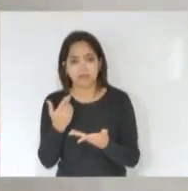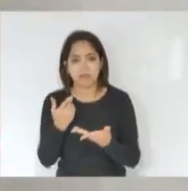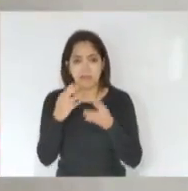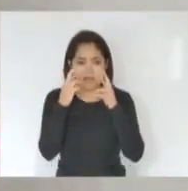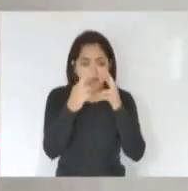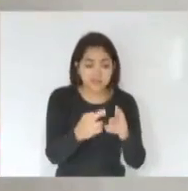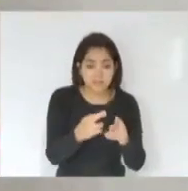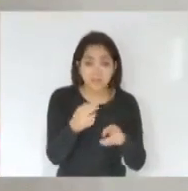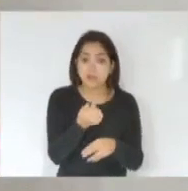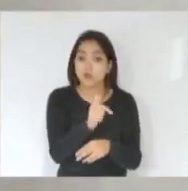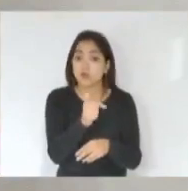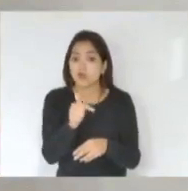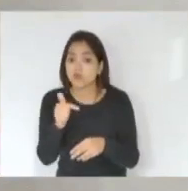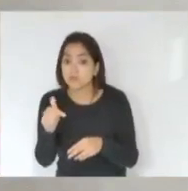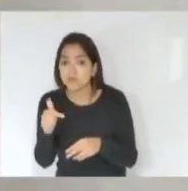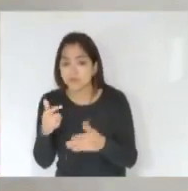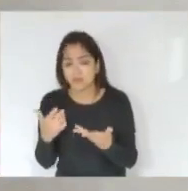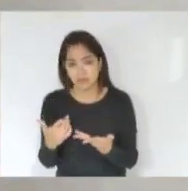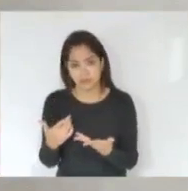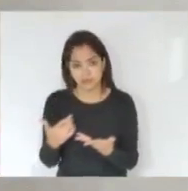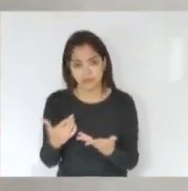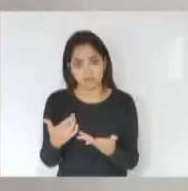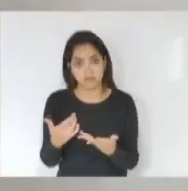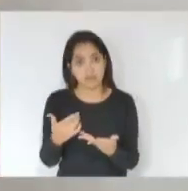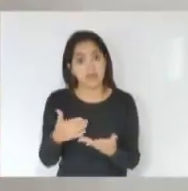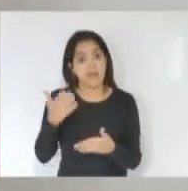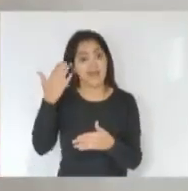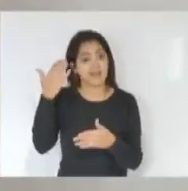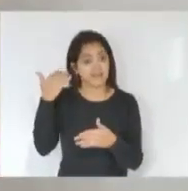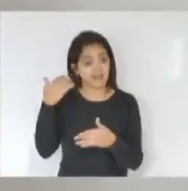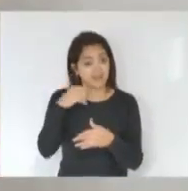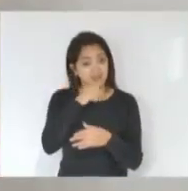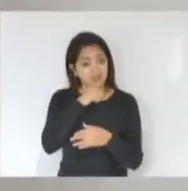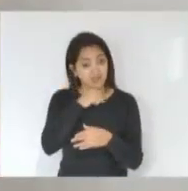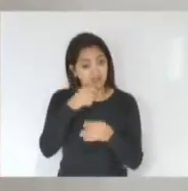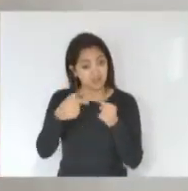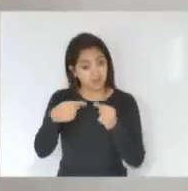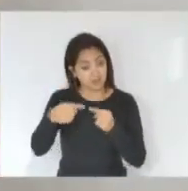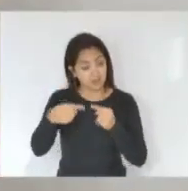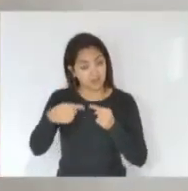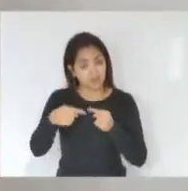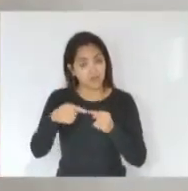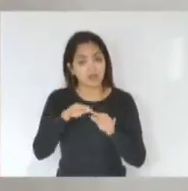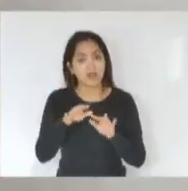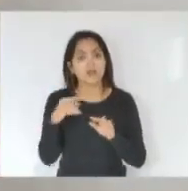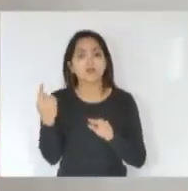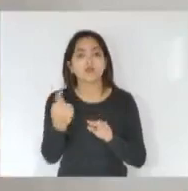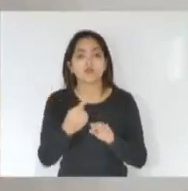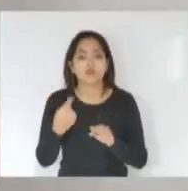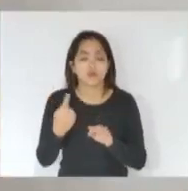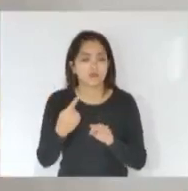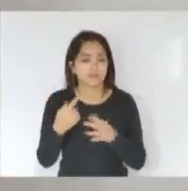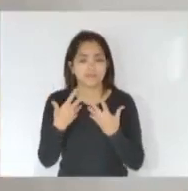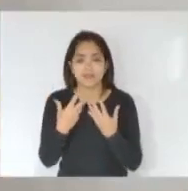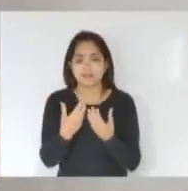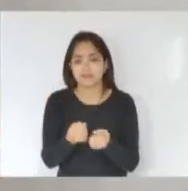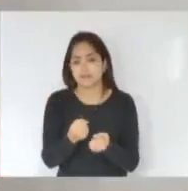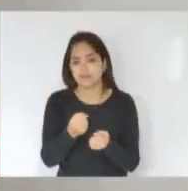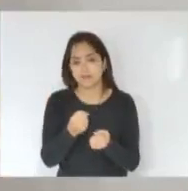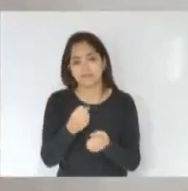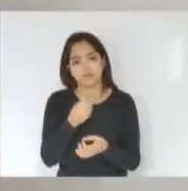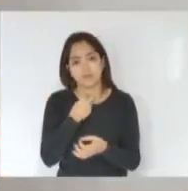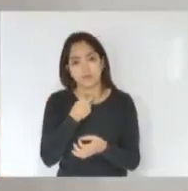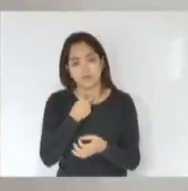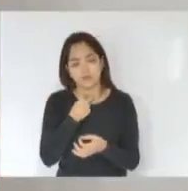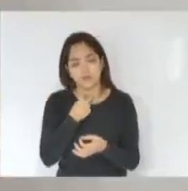respeito republicano, é da velha política. E nós não podemos aceitar isso.